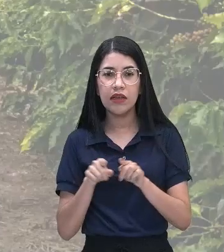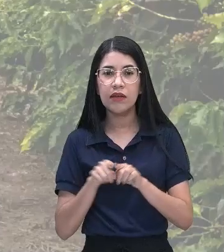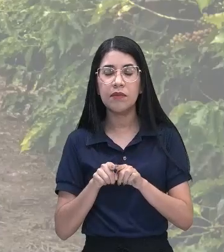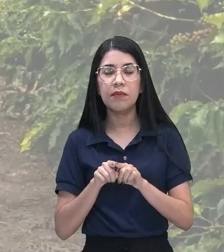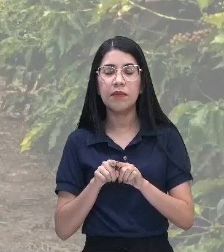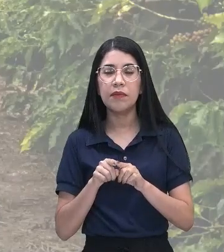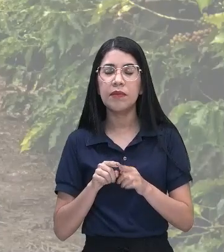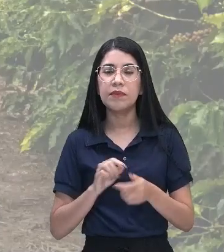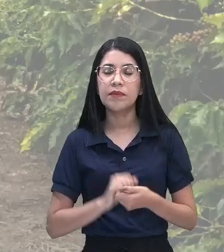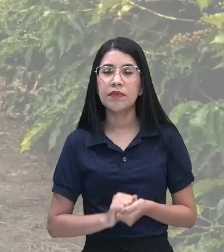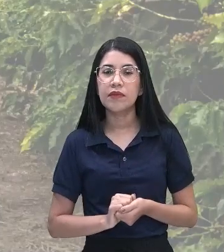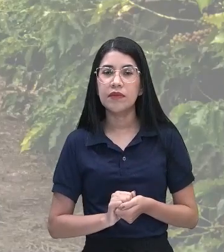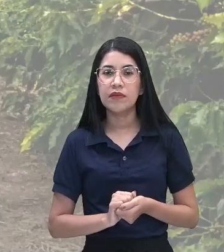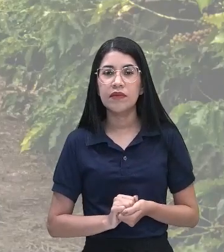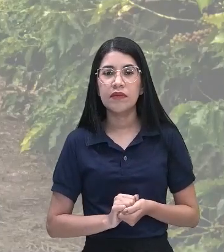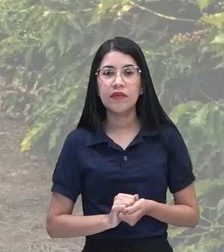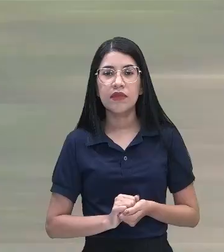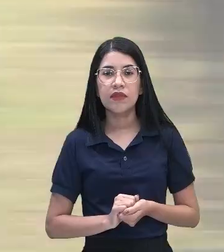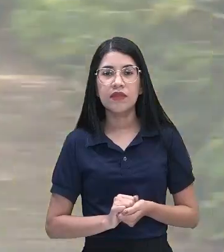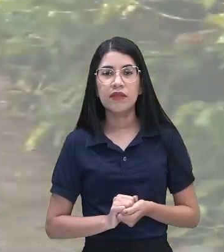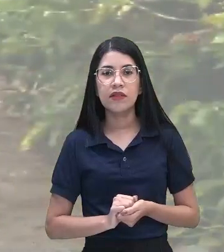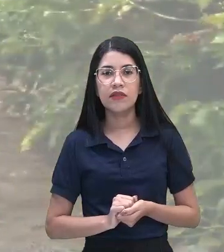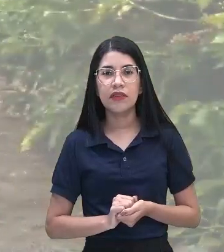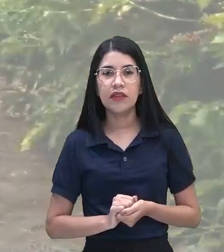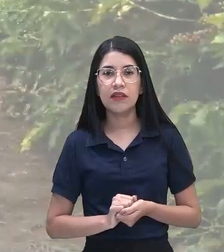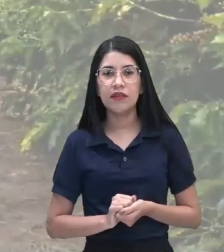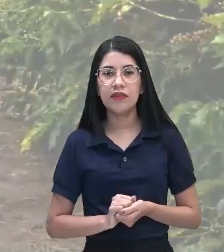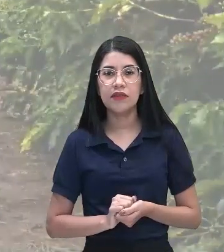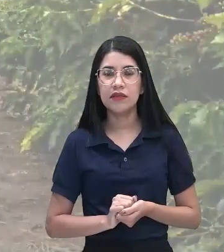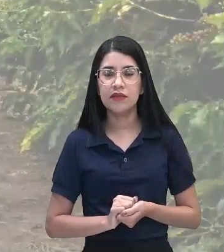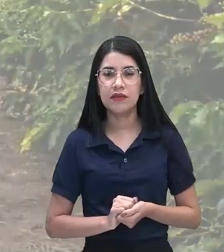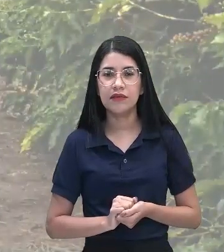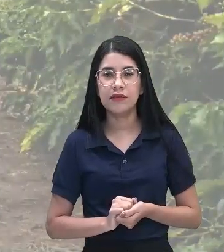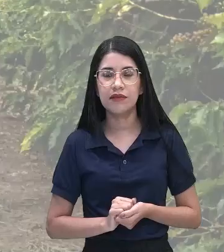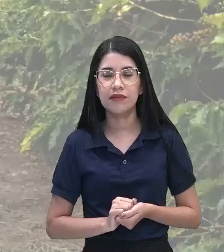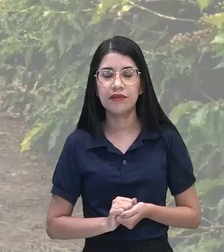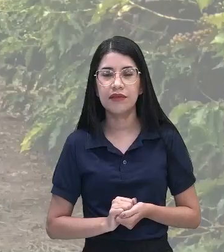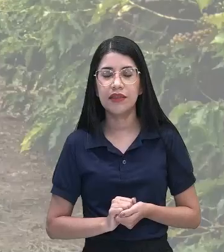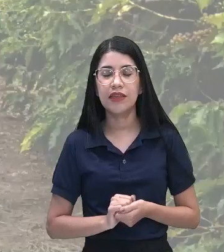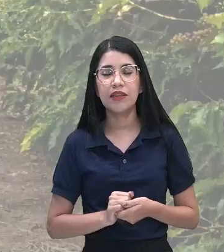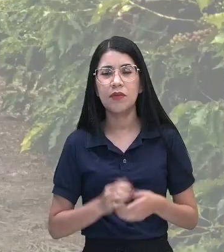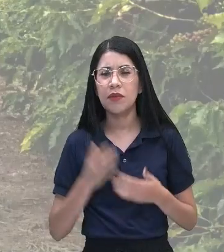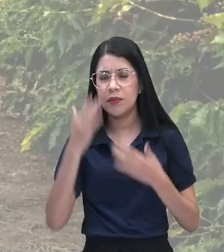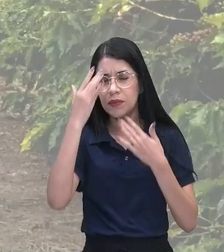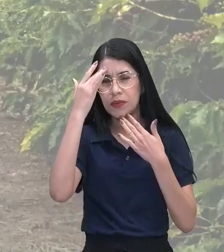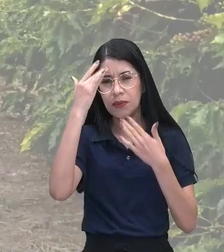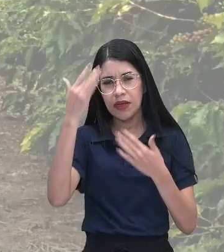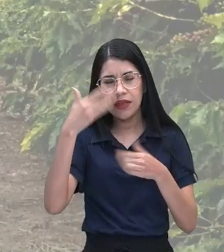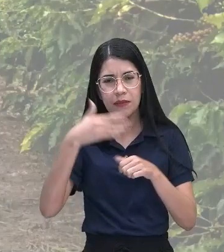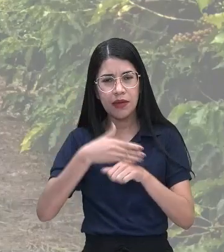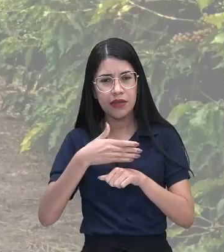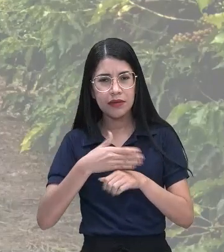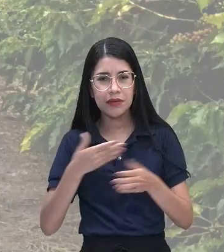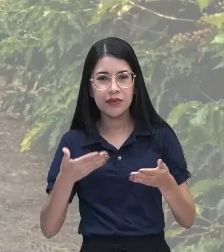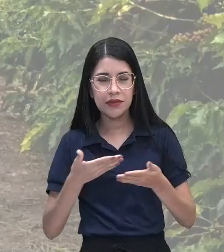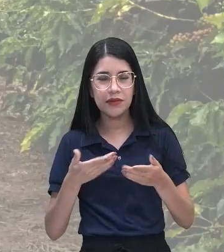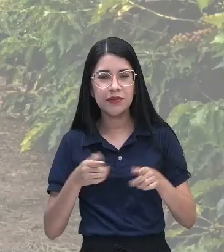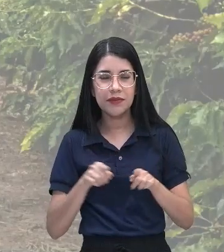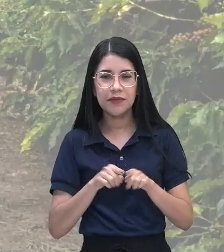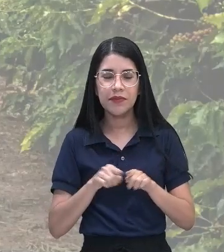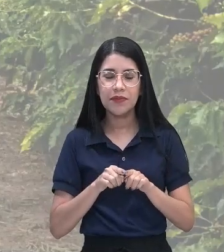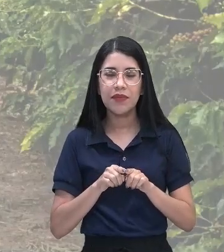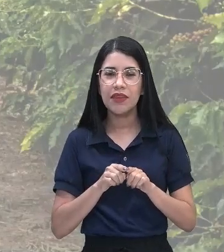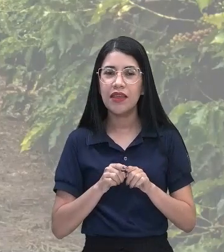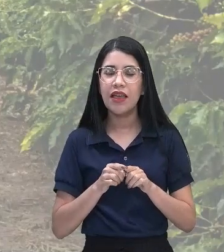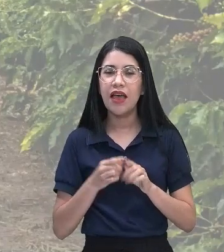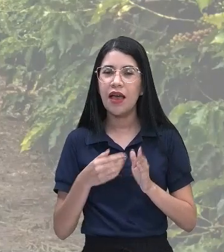desafios na cadeia de suprimentos. Muito bem, José. Só tenho aqui, sinceramente, a agradecer a sua participação aqui com a gente, por trazer aqui